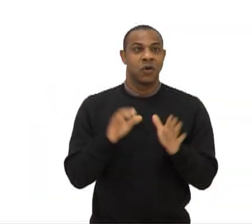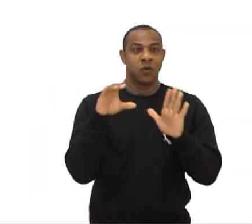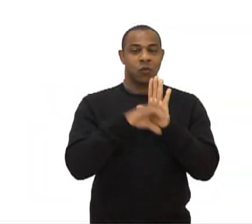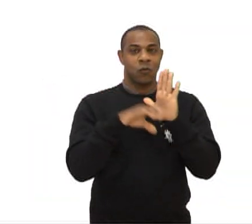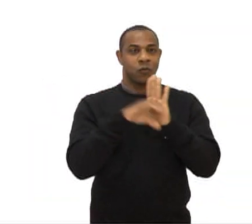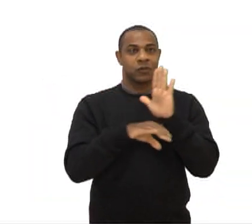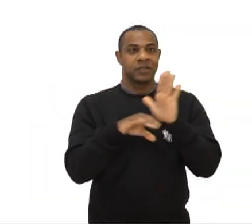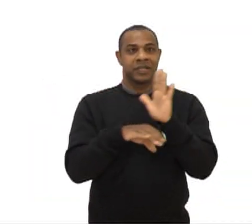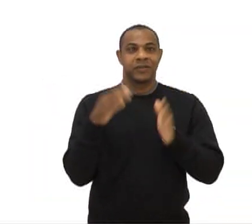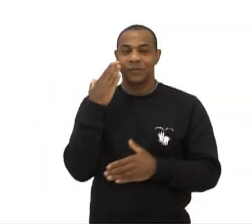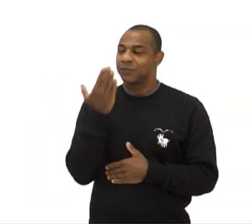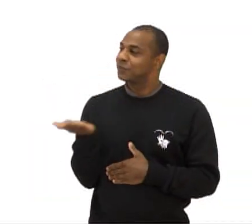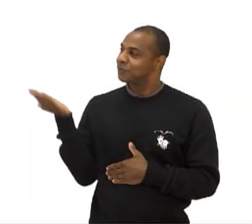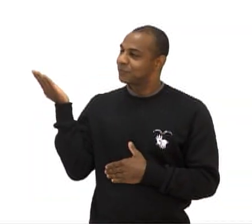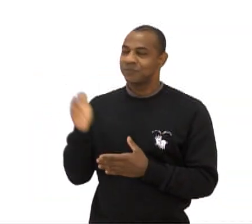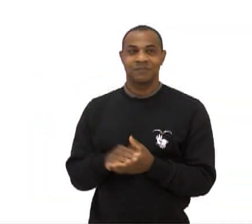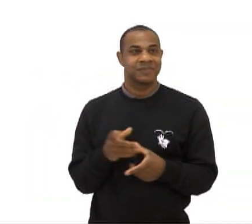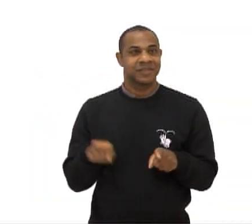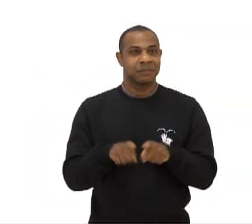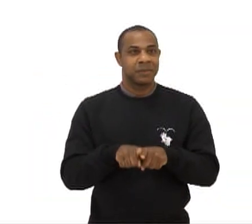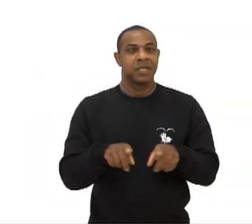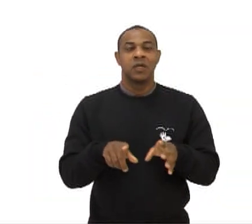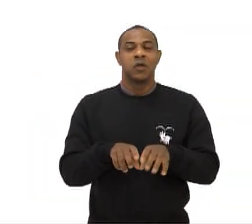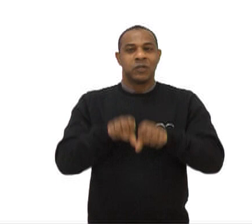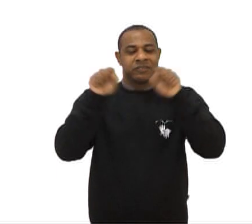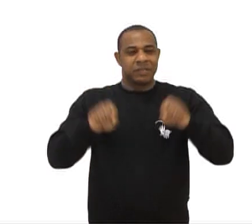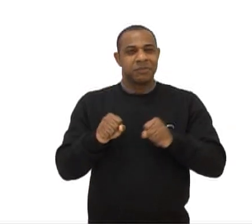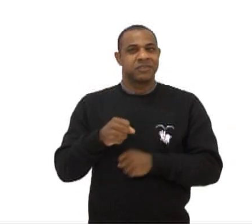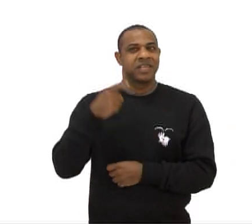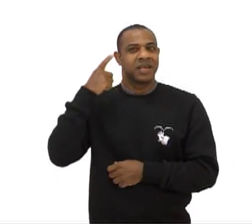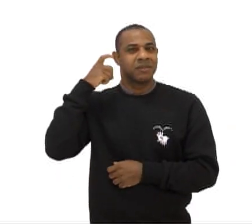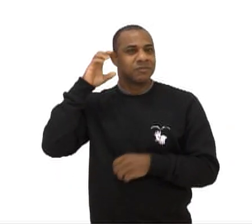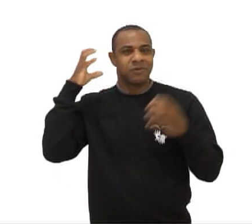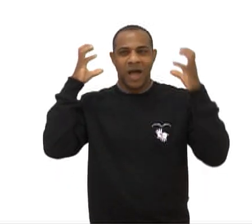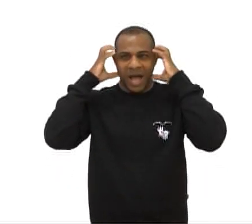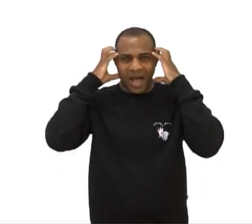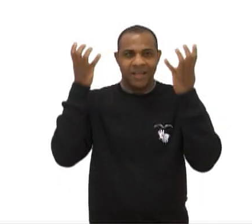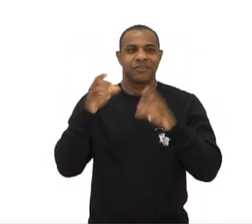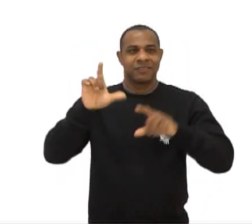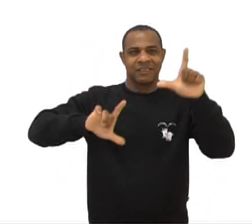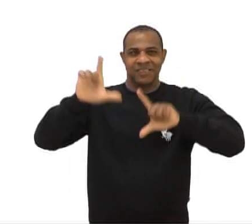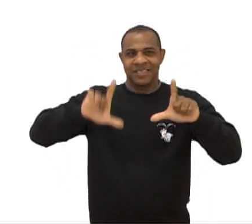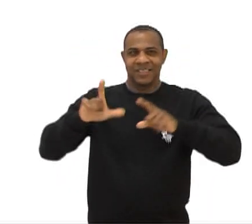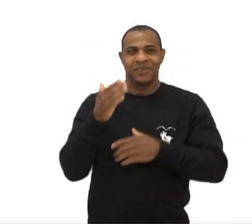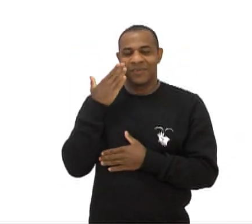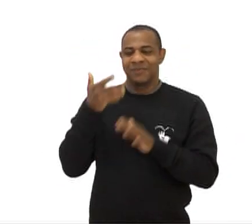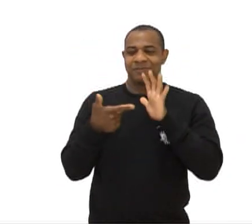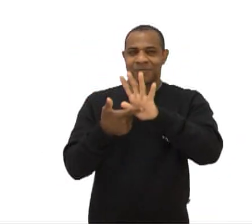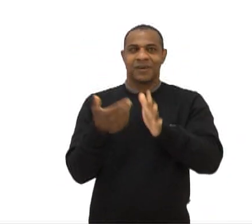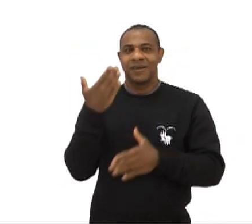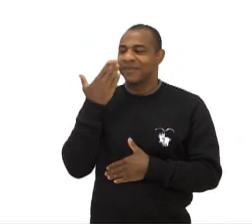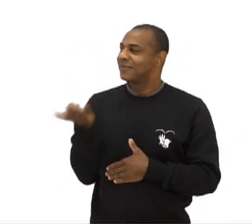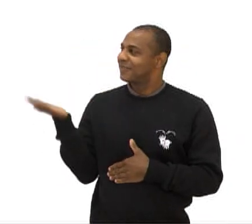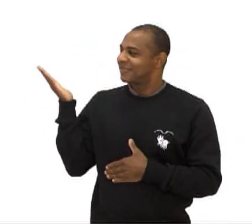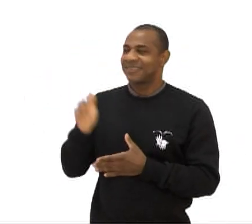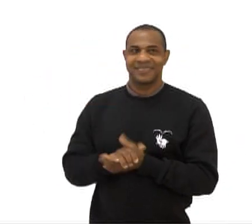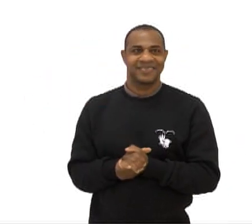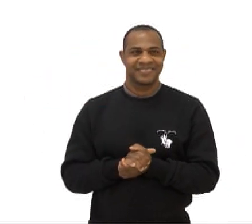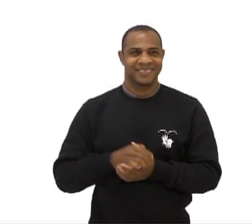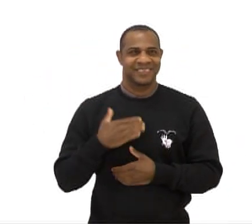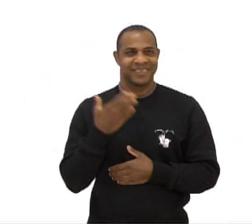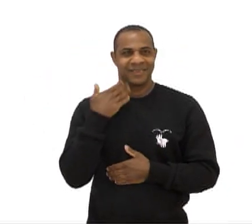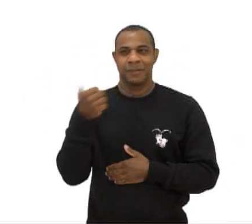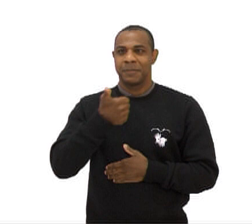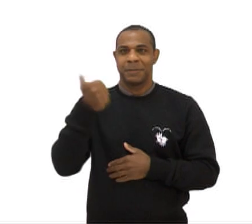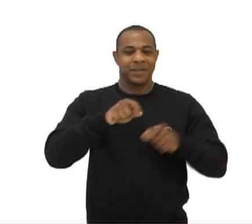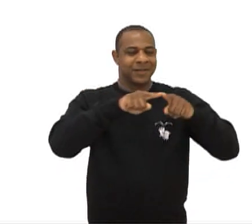você tem de sinal, e o sistema de rádio e televisão acaba trabalhando desse jeito. Olha o padrão do sinal, que a gente vai ter ali no nosso